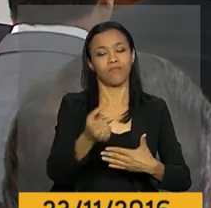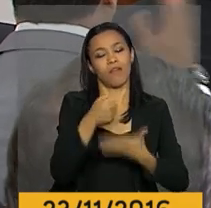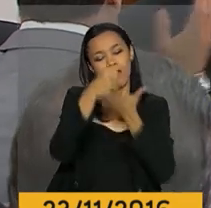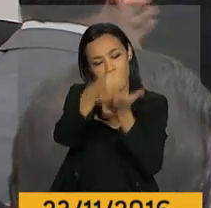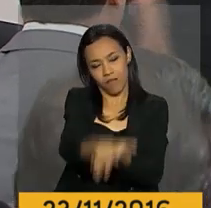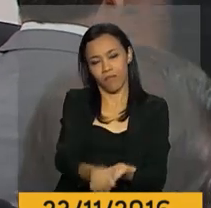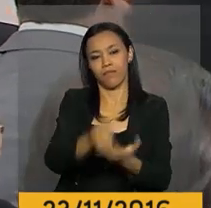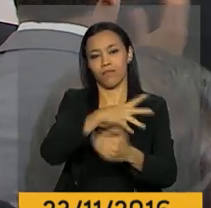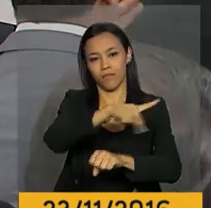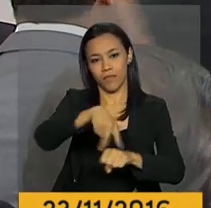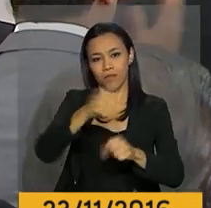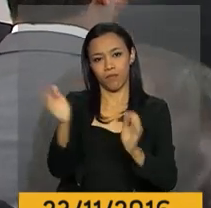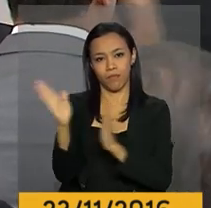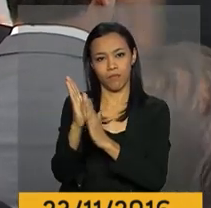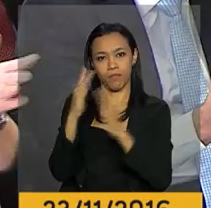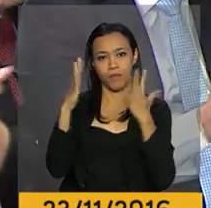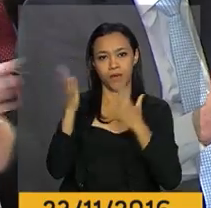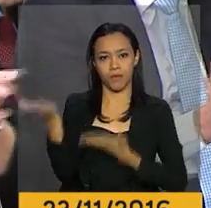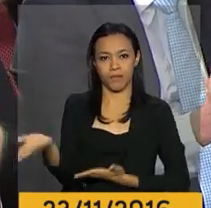roberto